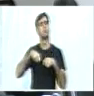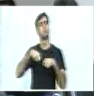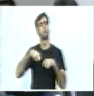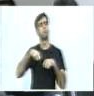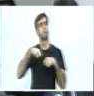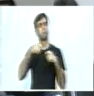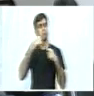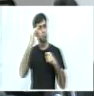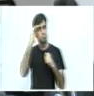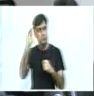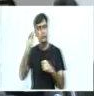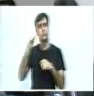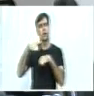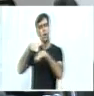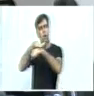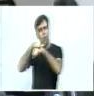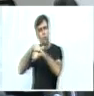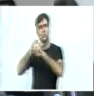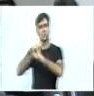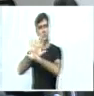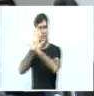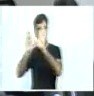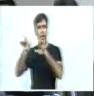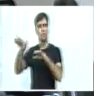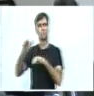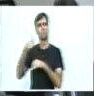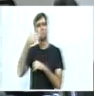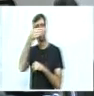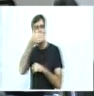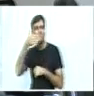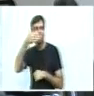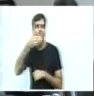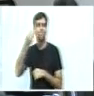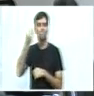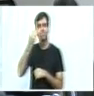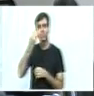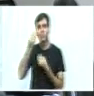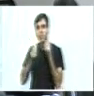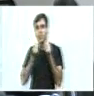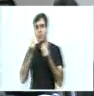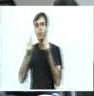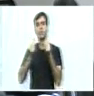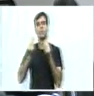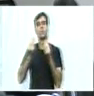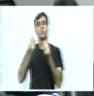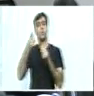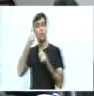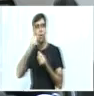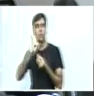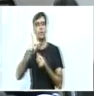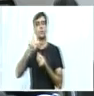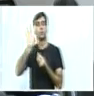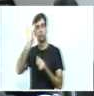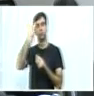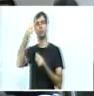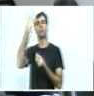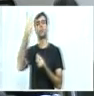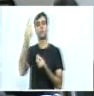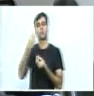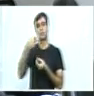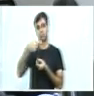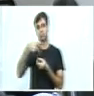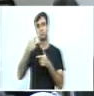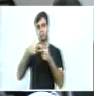respeitosamente para que o governo do Estado de Minas Gerais encontre ponderadamente solução benéfica a